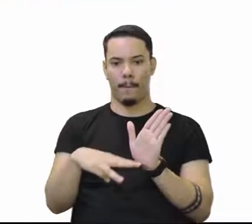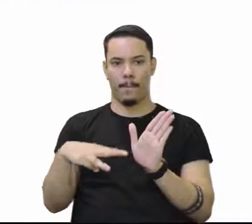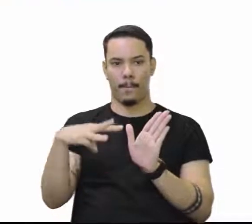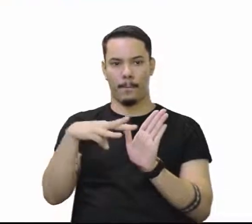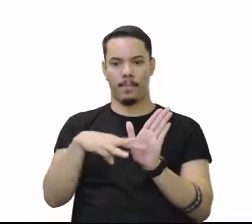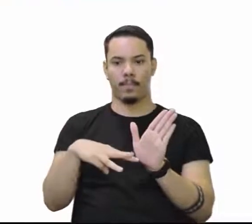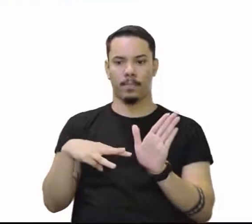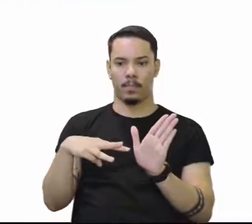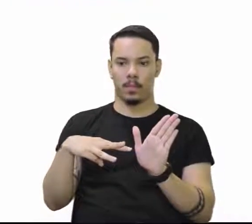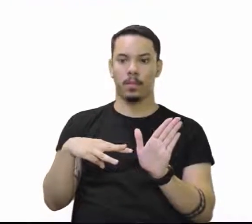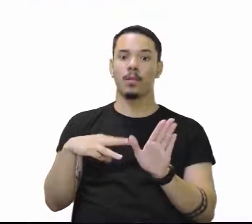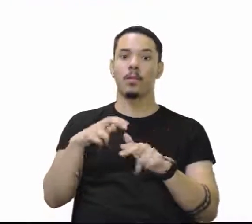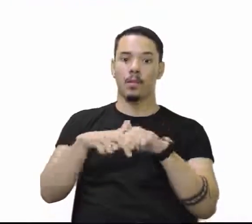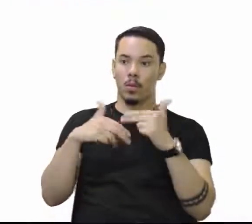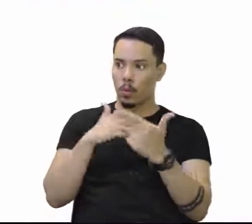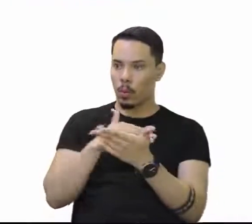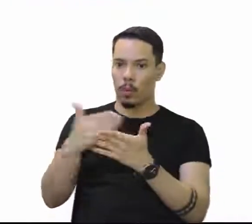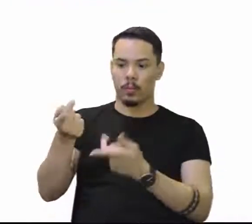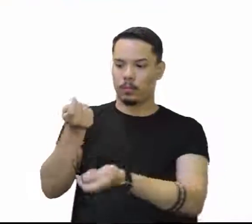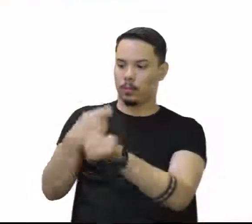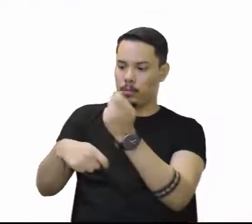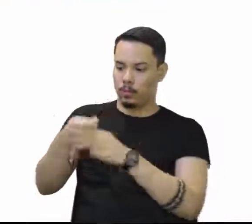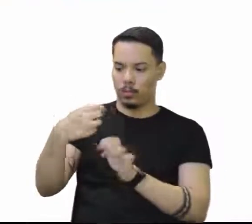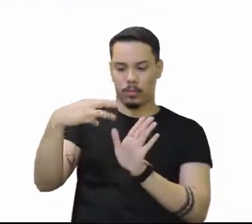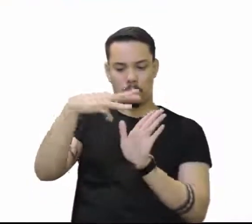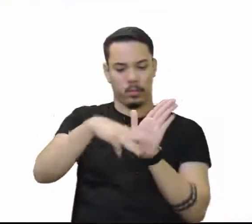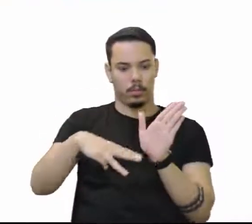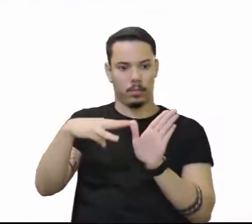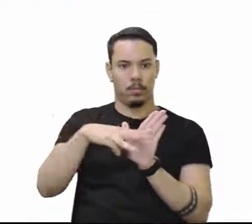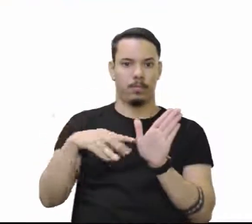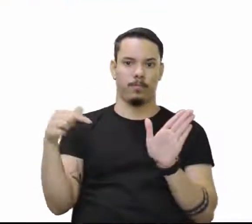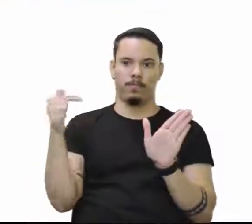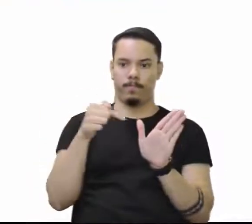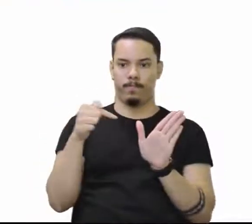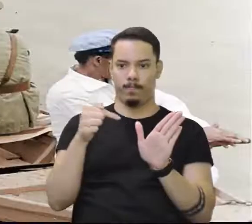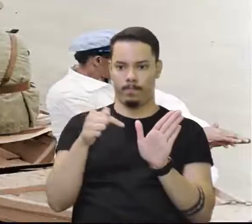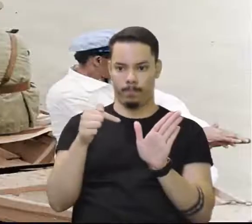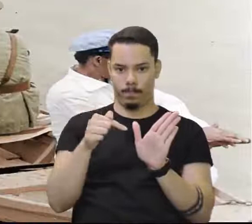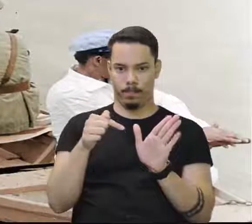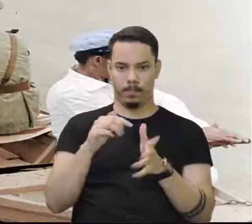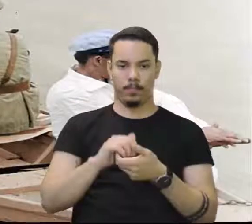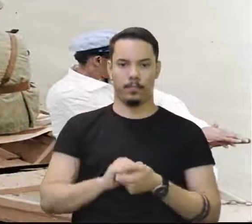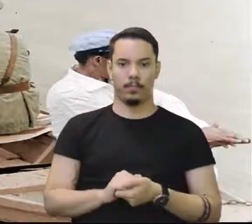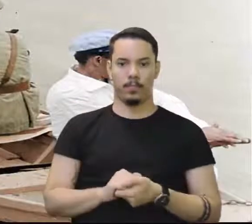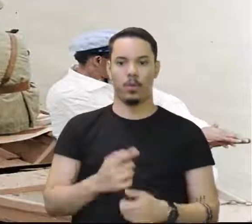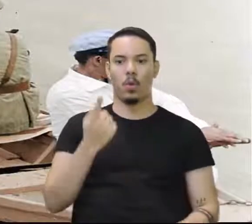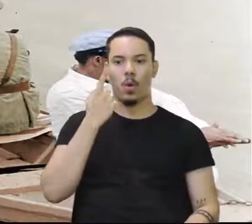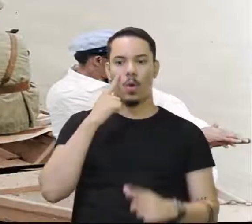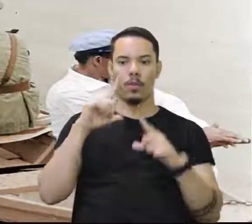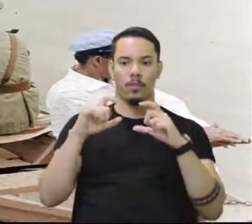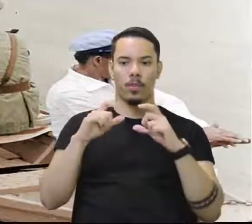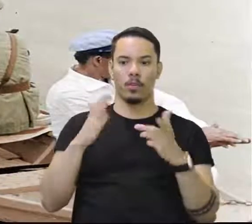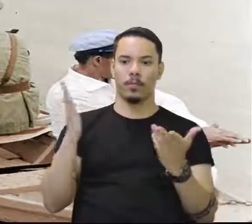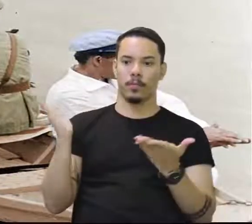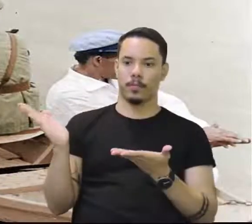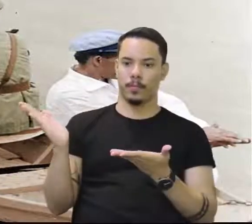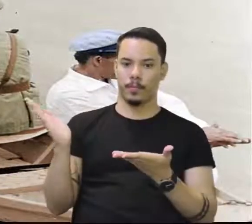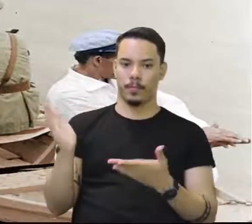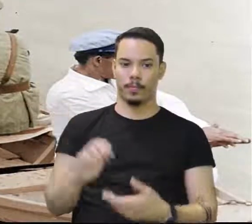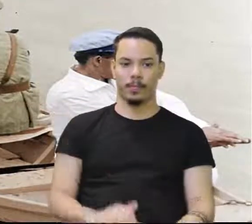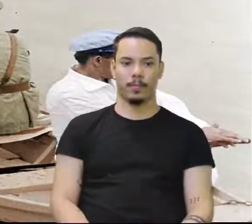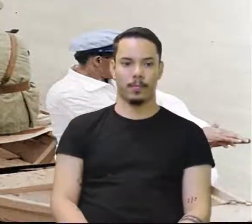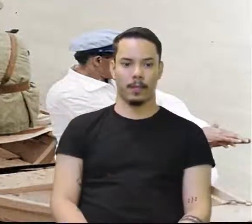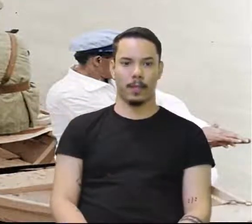Madeira-Mamoré. Passa a administrar a Estrada de Ferro Madeira-Mamoré. Olha essa foto aí, essa